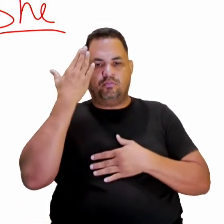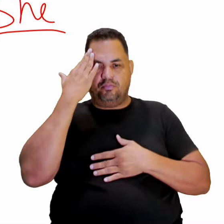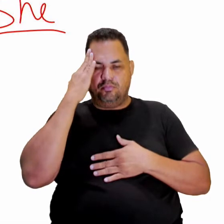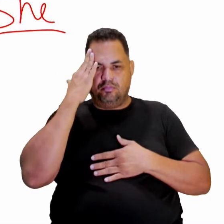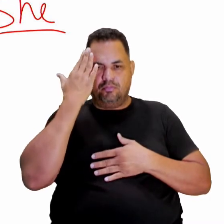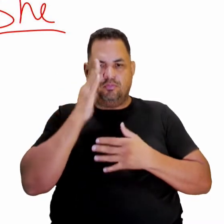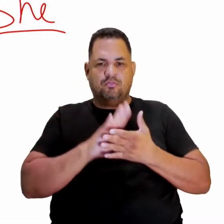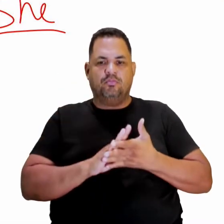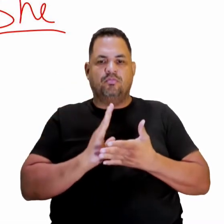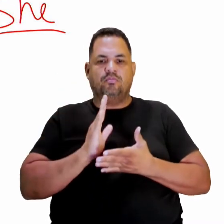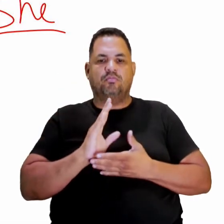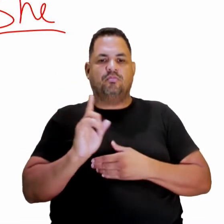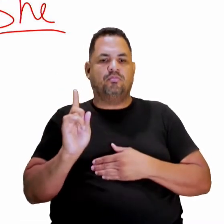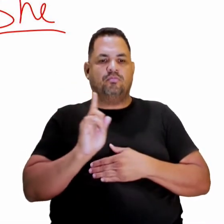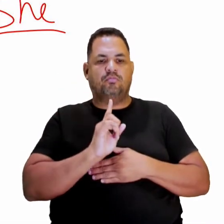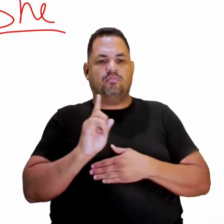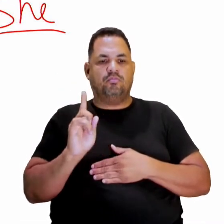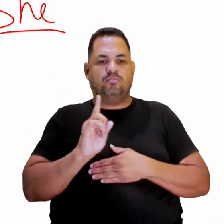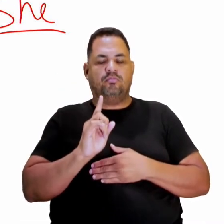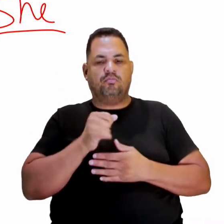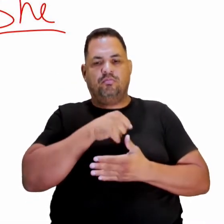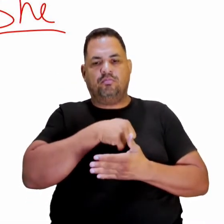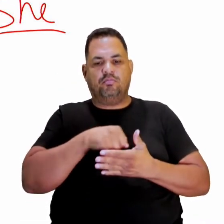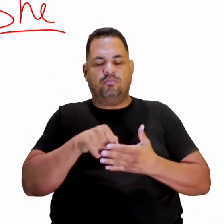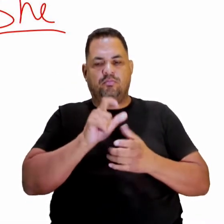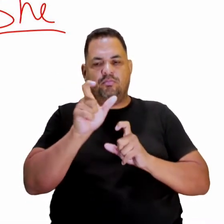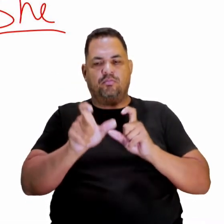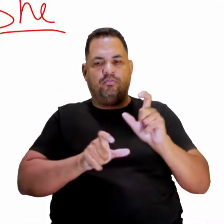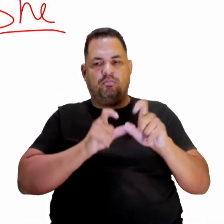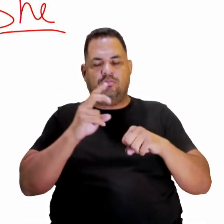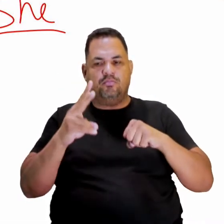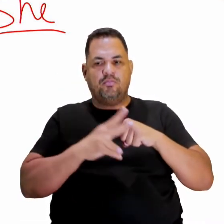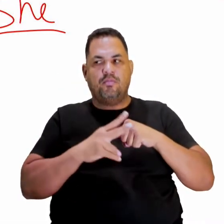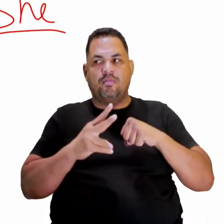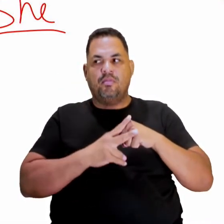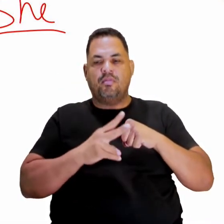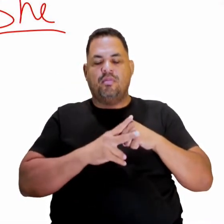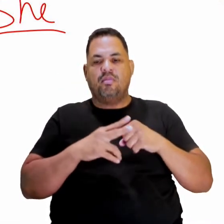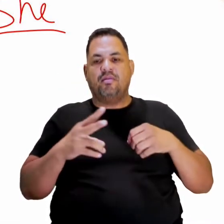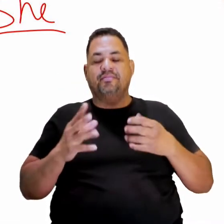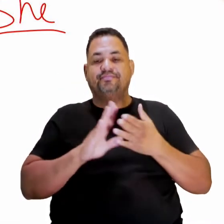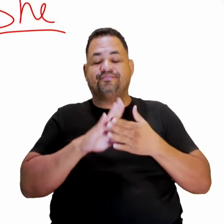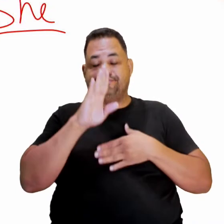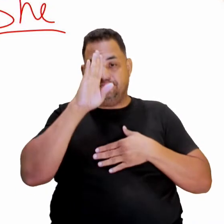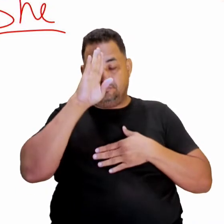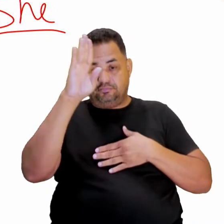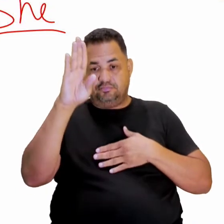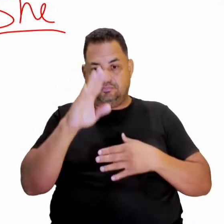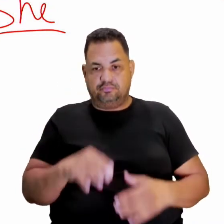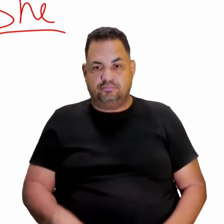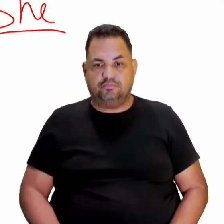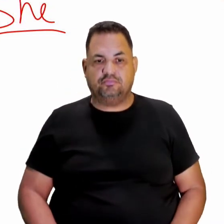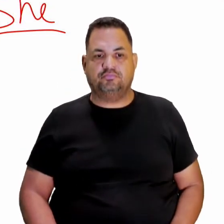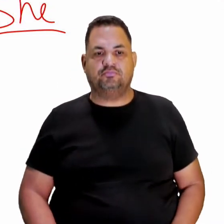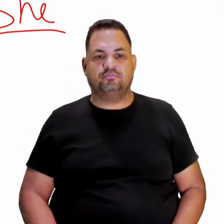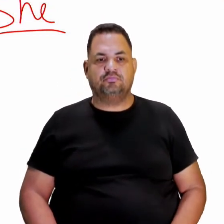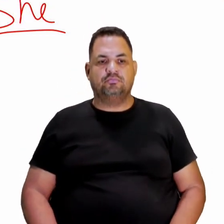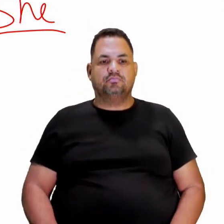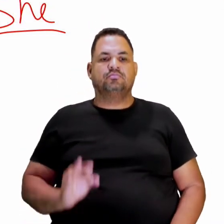entenderam que vocês não vão colocar a flexão verbal nos verbos